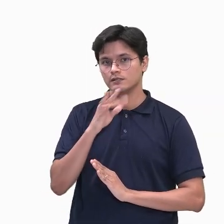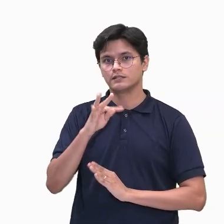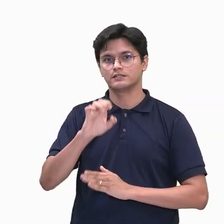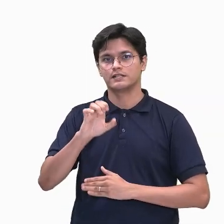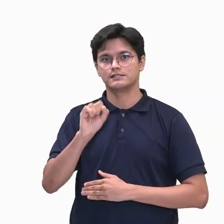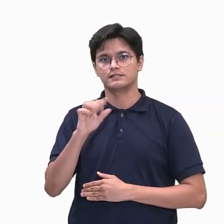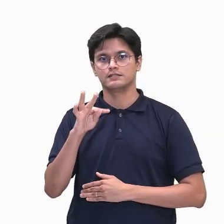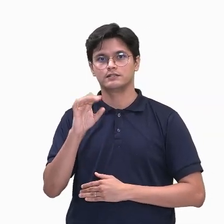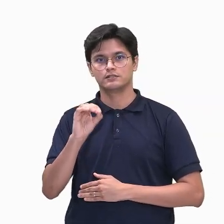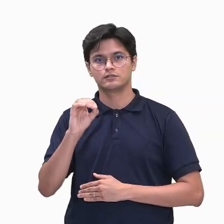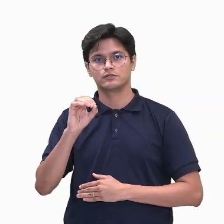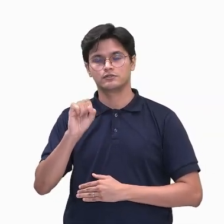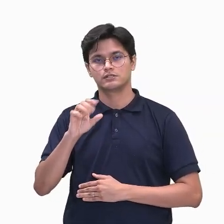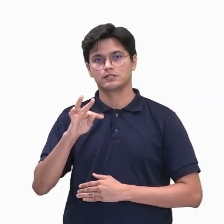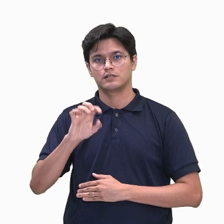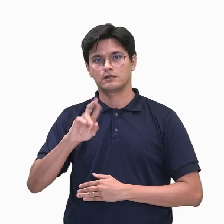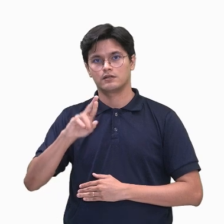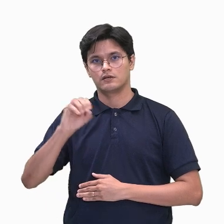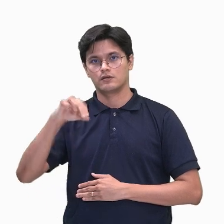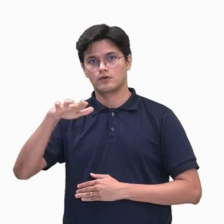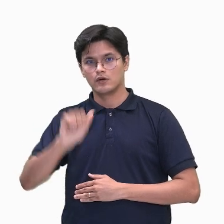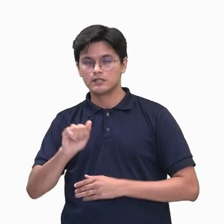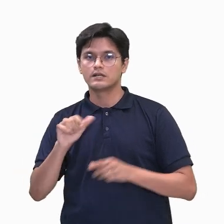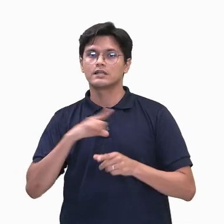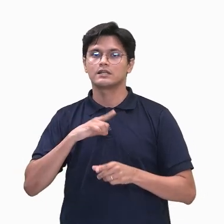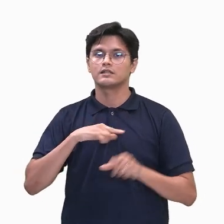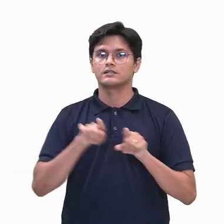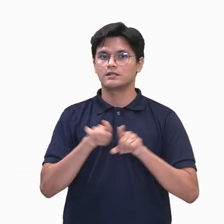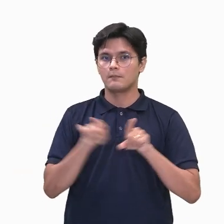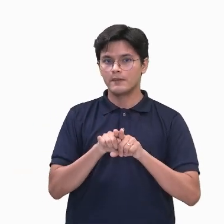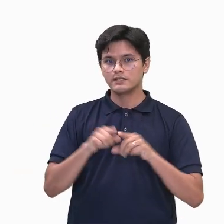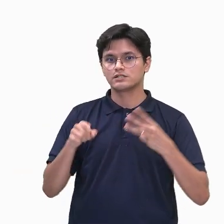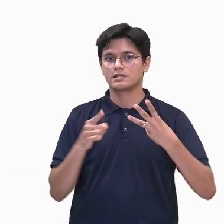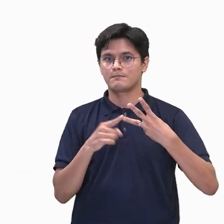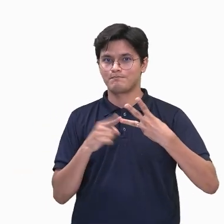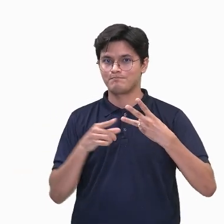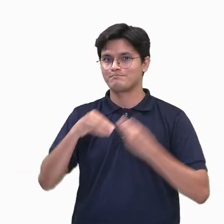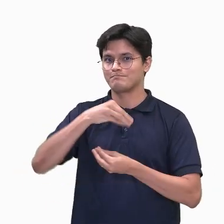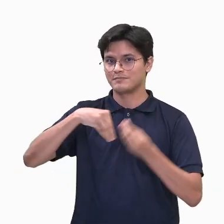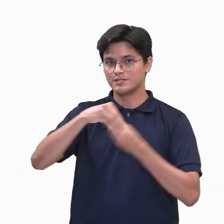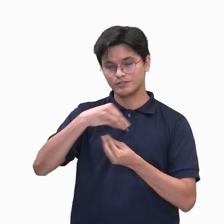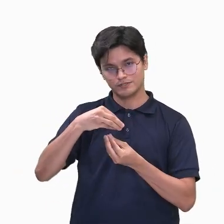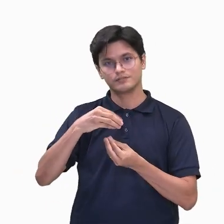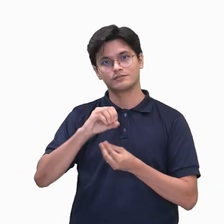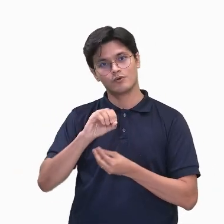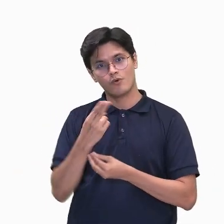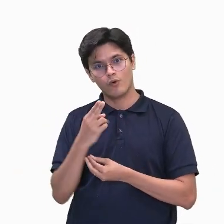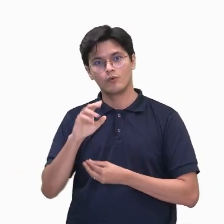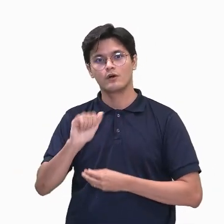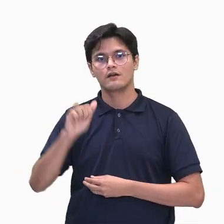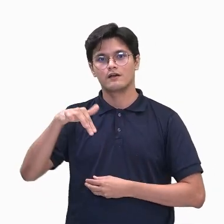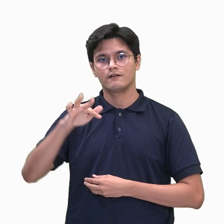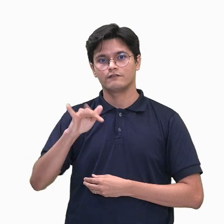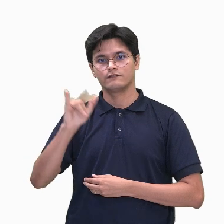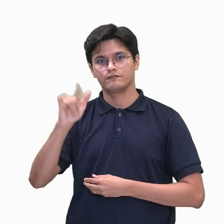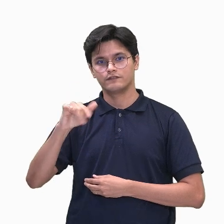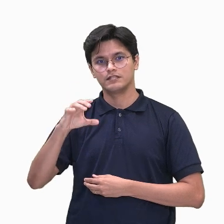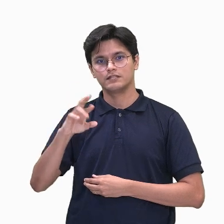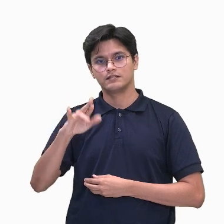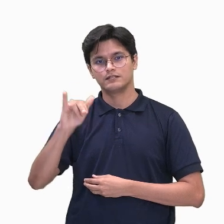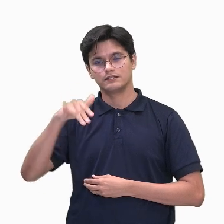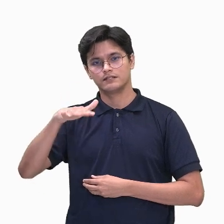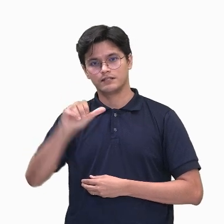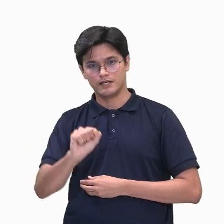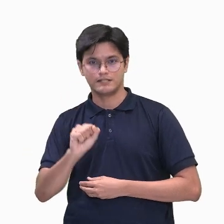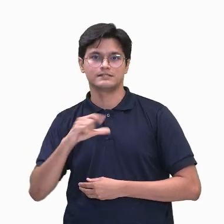glândulas mistas ou anfícrinas, e elas vão atuar ao mesmo tempo como glândulas